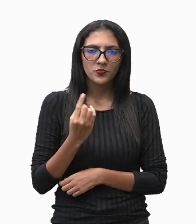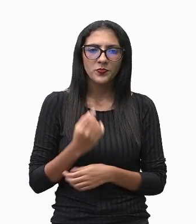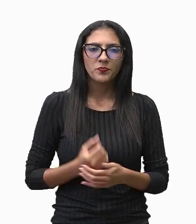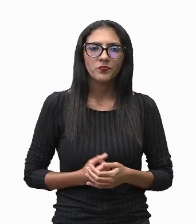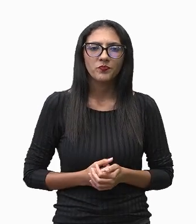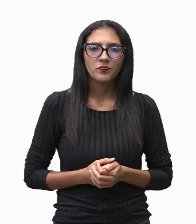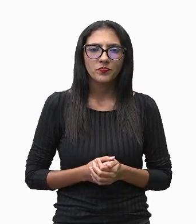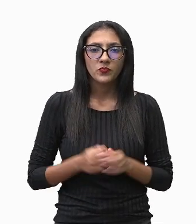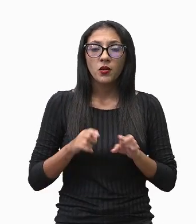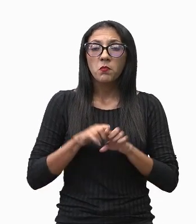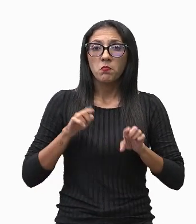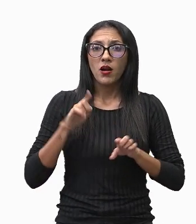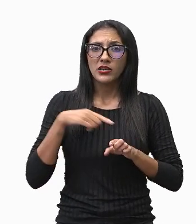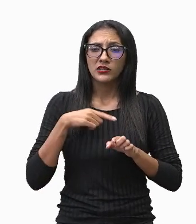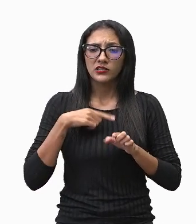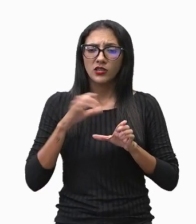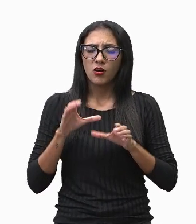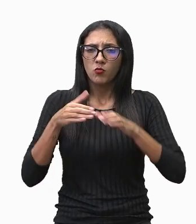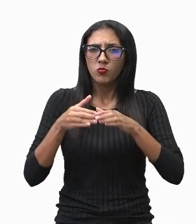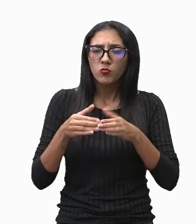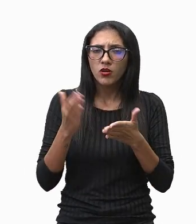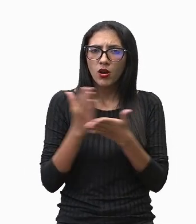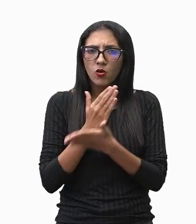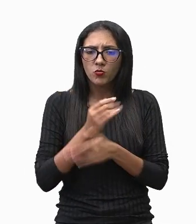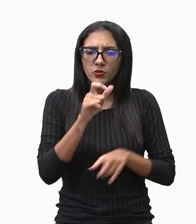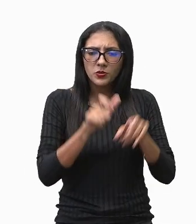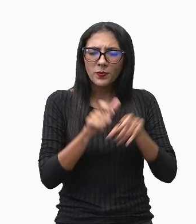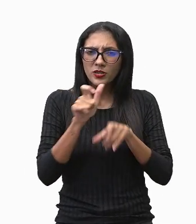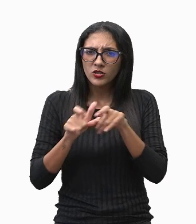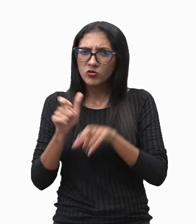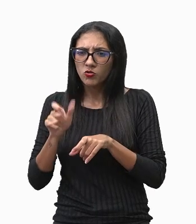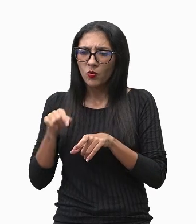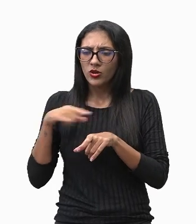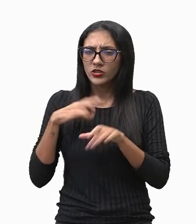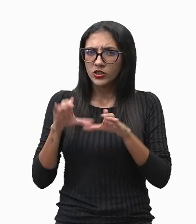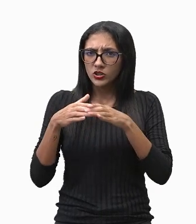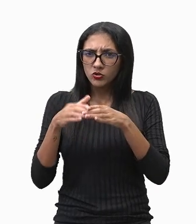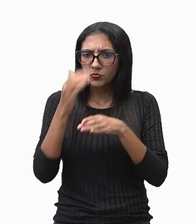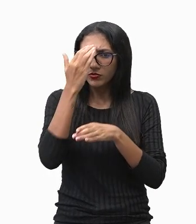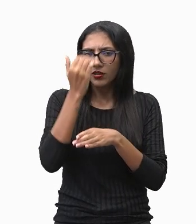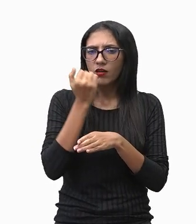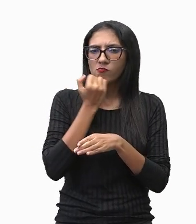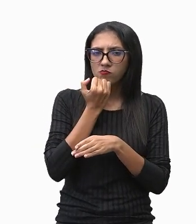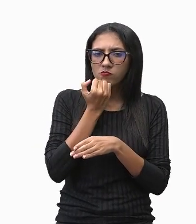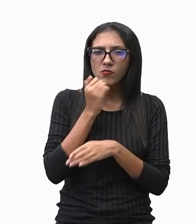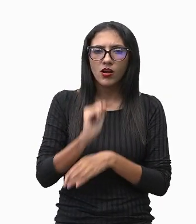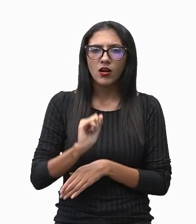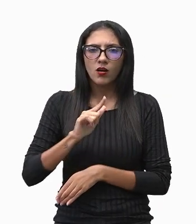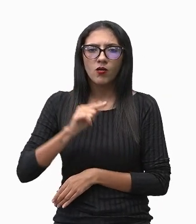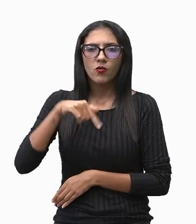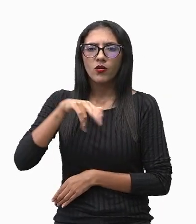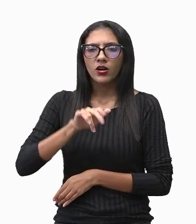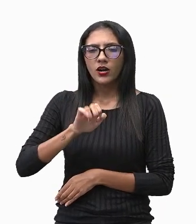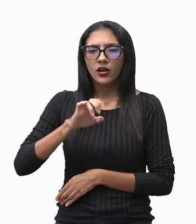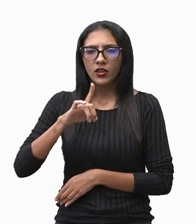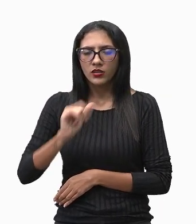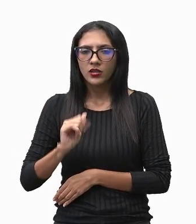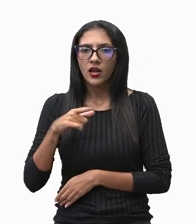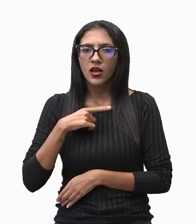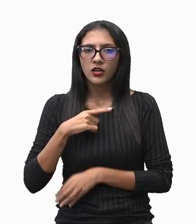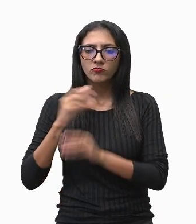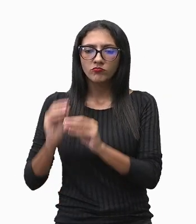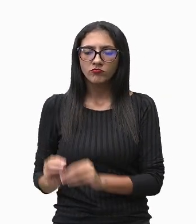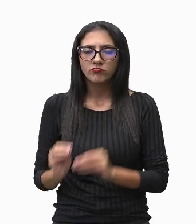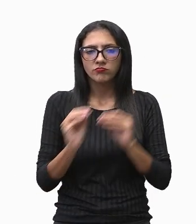os membros da Al-Qaeda, eles fugiram do país e eles foram, né, se abrigar lá no